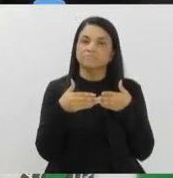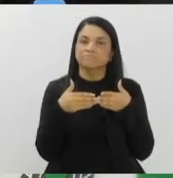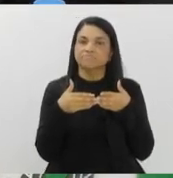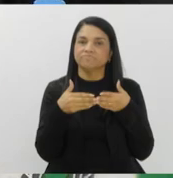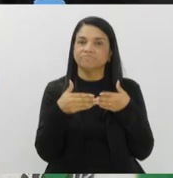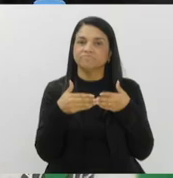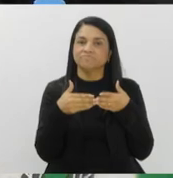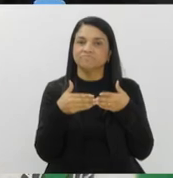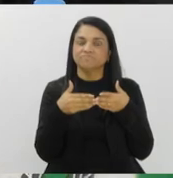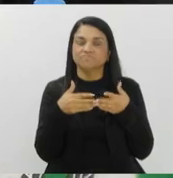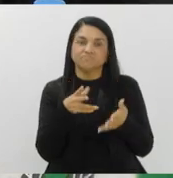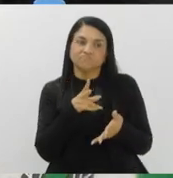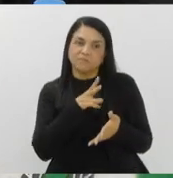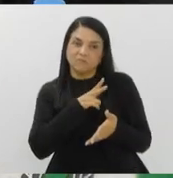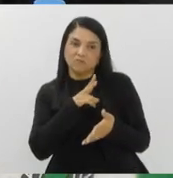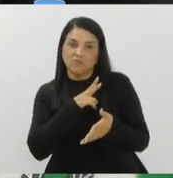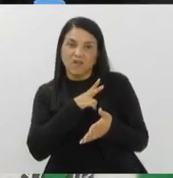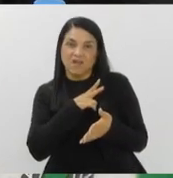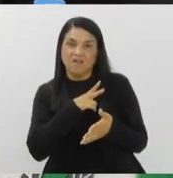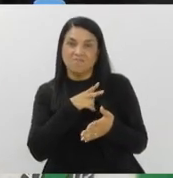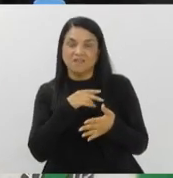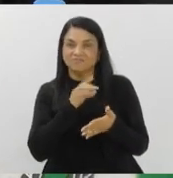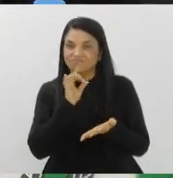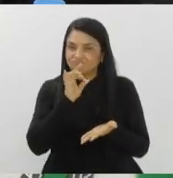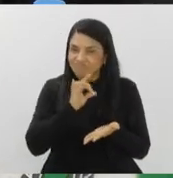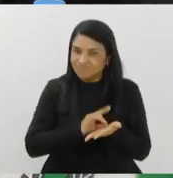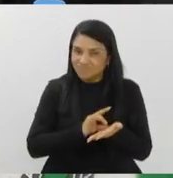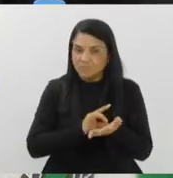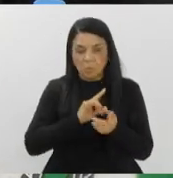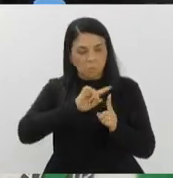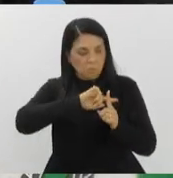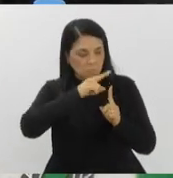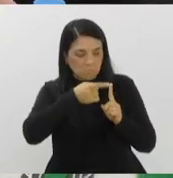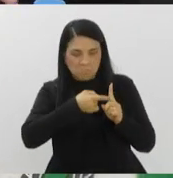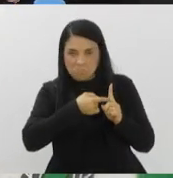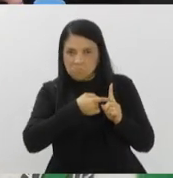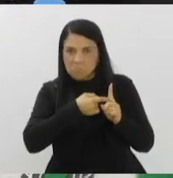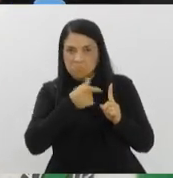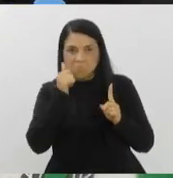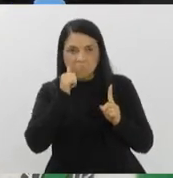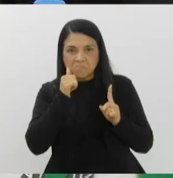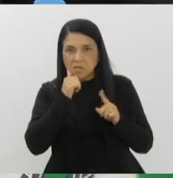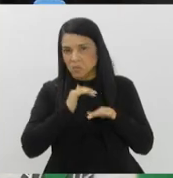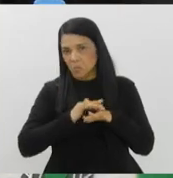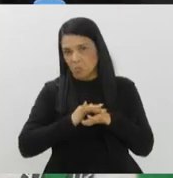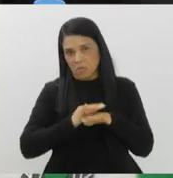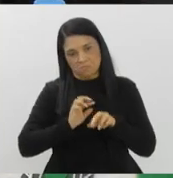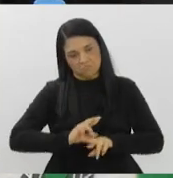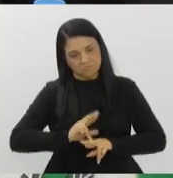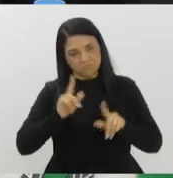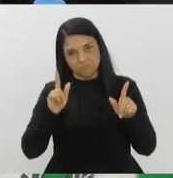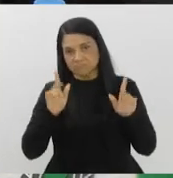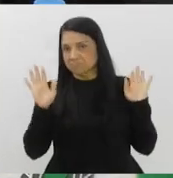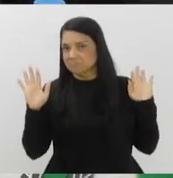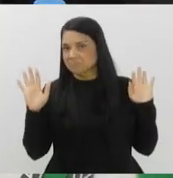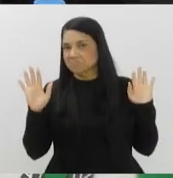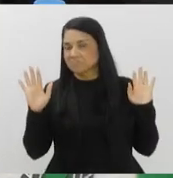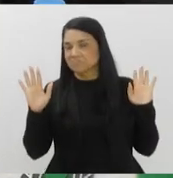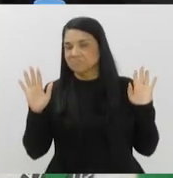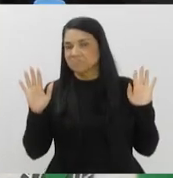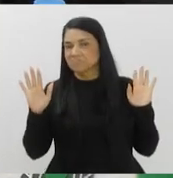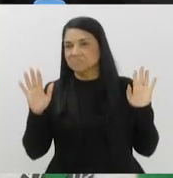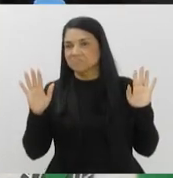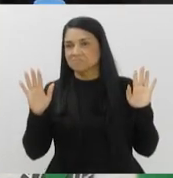fins particulares, mas uma mulher gestante, ela não está doente, não é doença, e muito